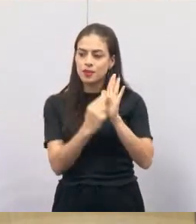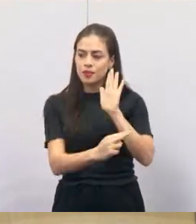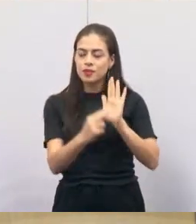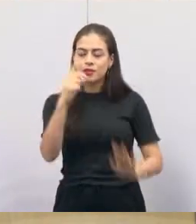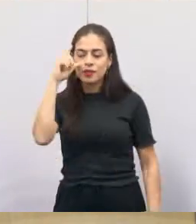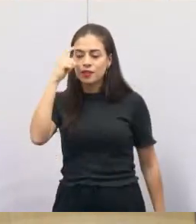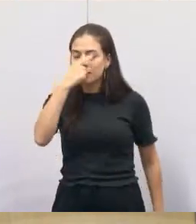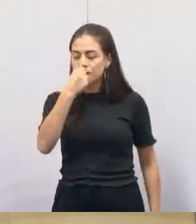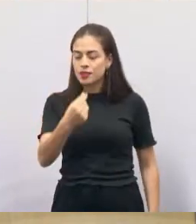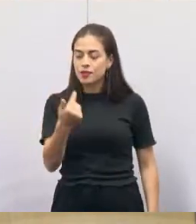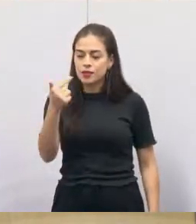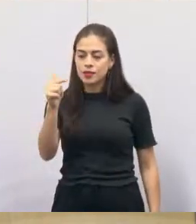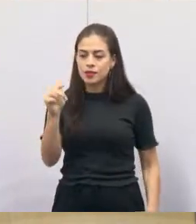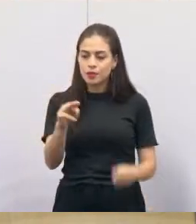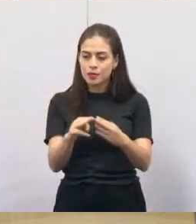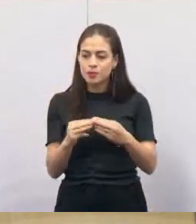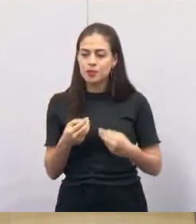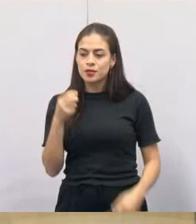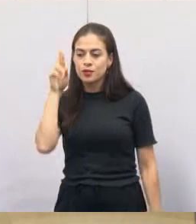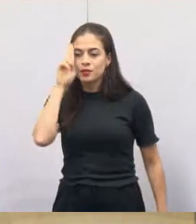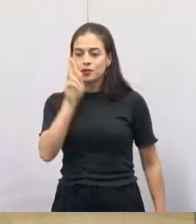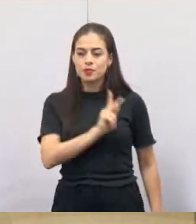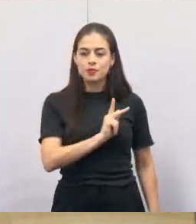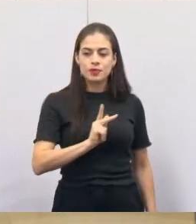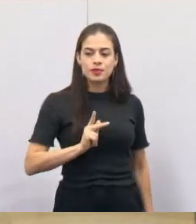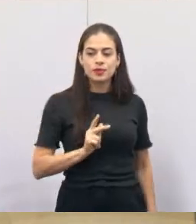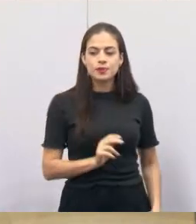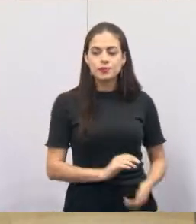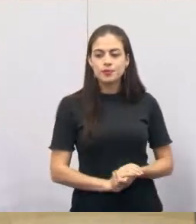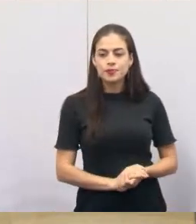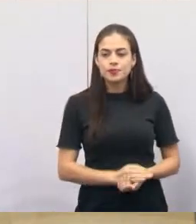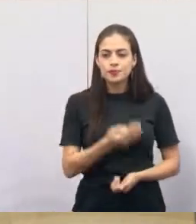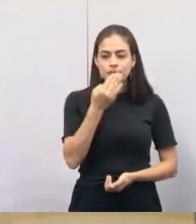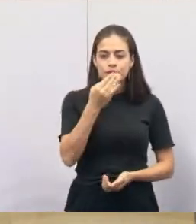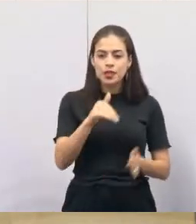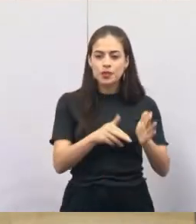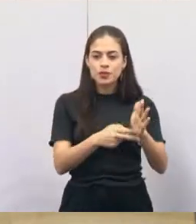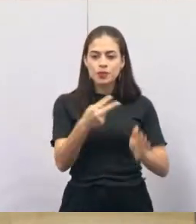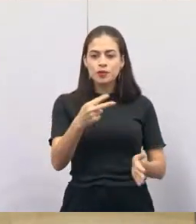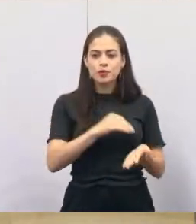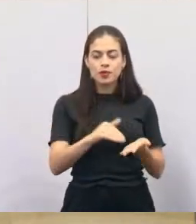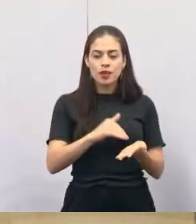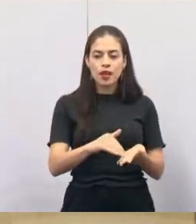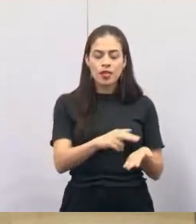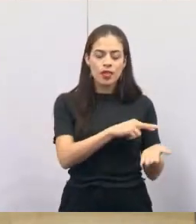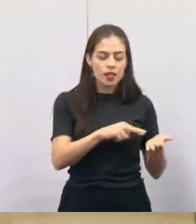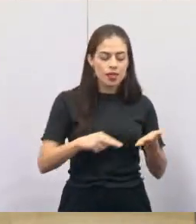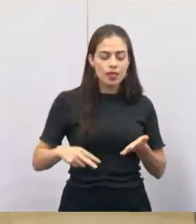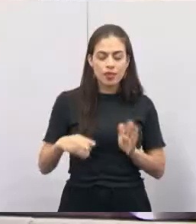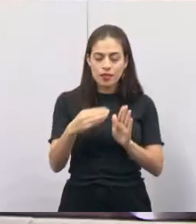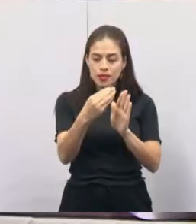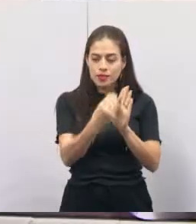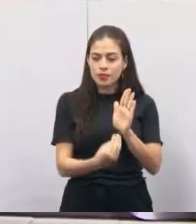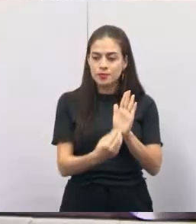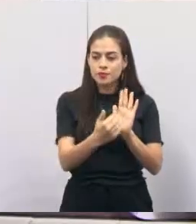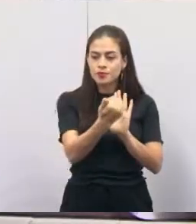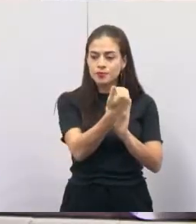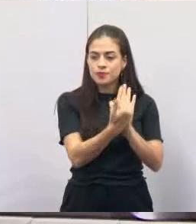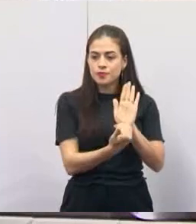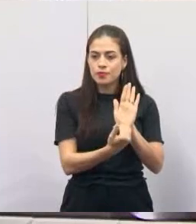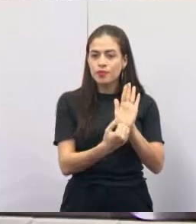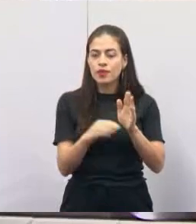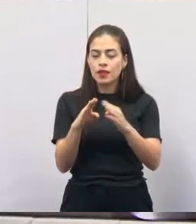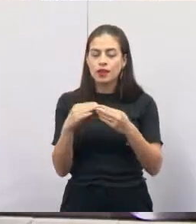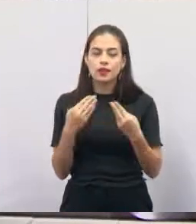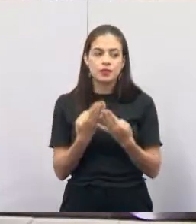Não temos mais moções, senhor presidente. Solicito ao segundo secretário que faça a leitura da síntese dos requerimentos protocolados para